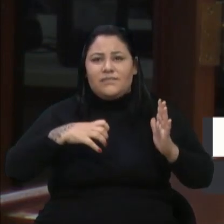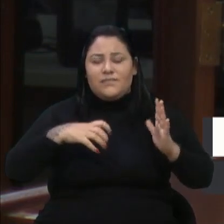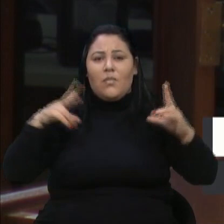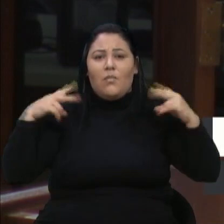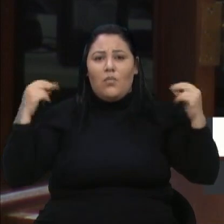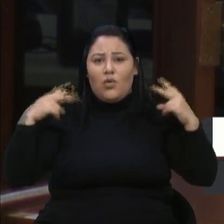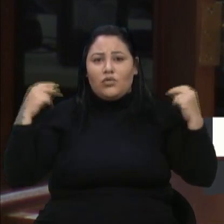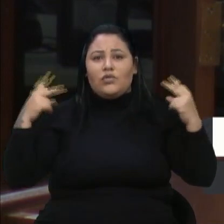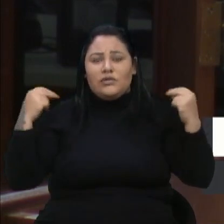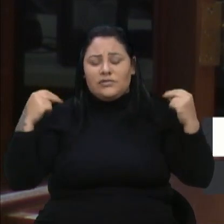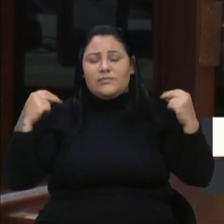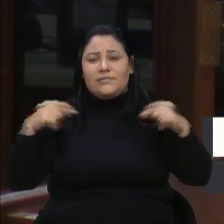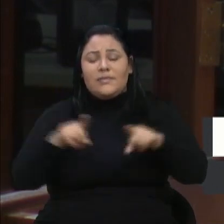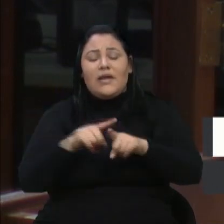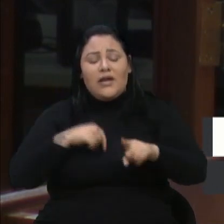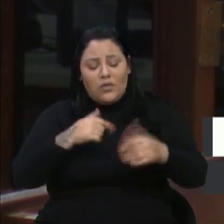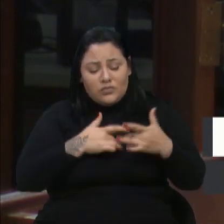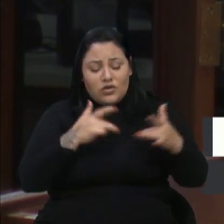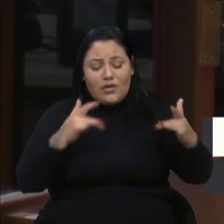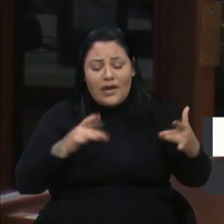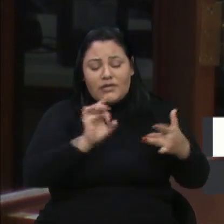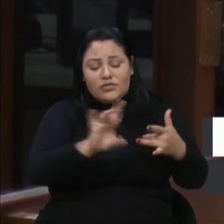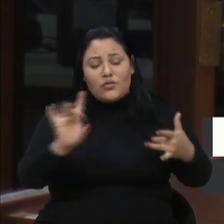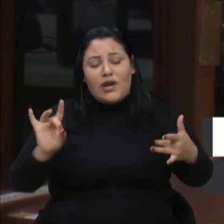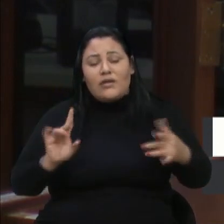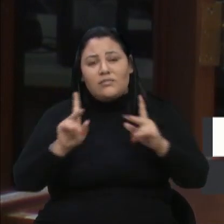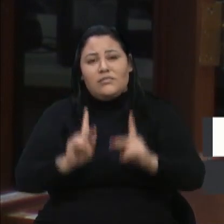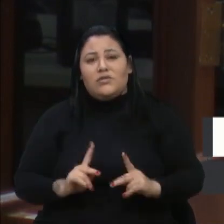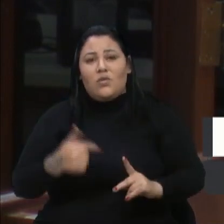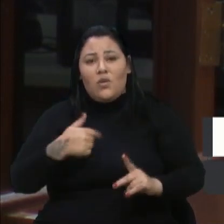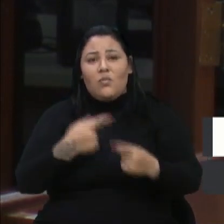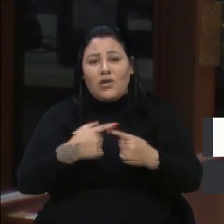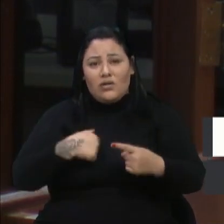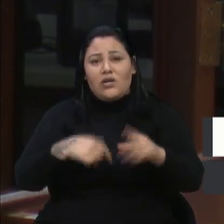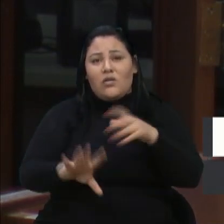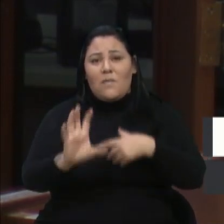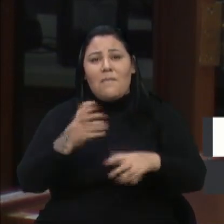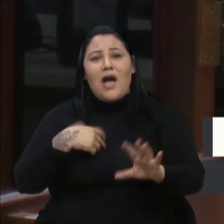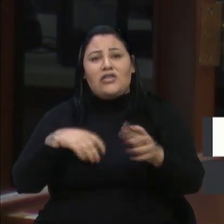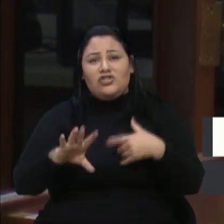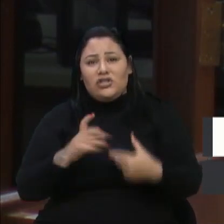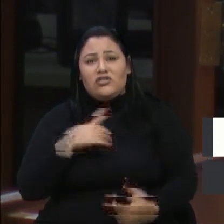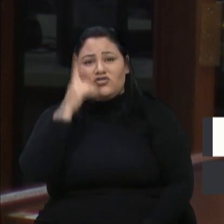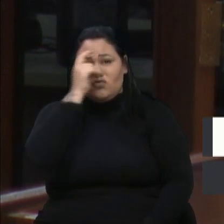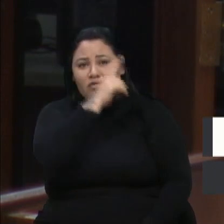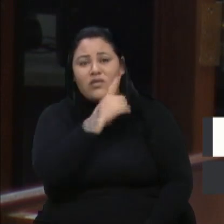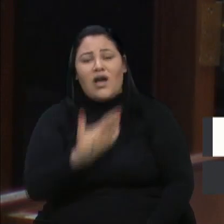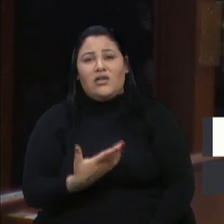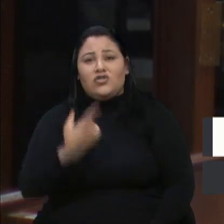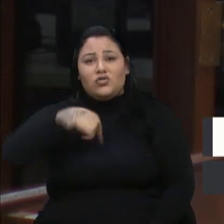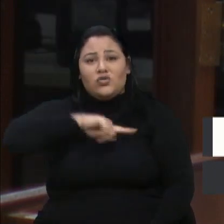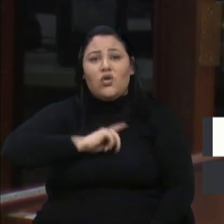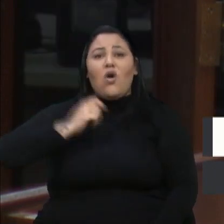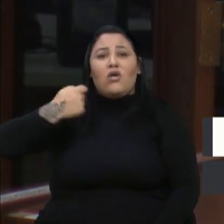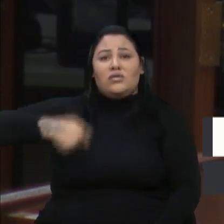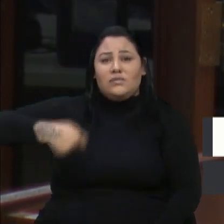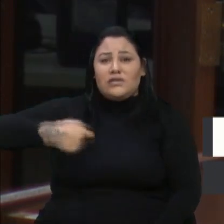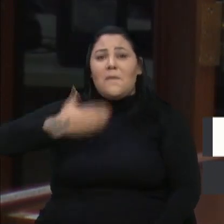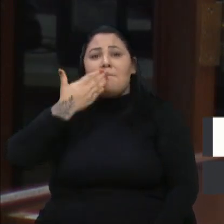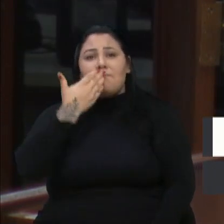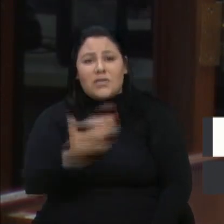motoristas, e eu me solidarizo com cada uma dessas pessoas que passou por situações difíceis. A gente precisa